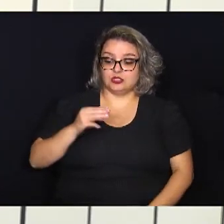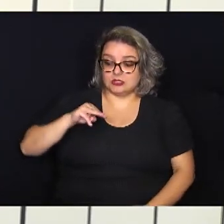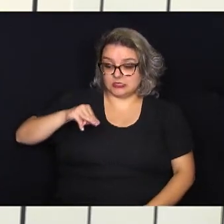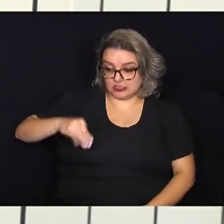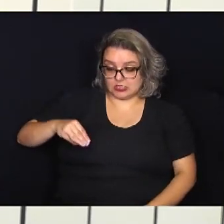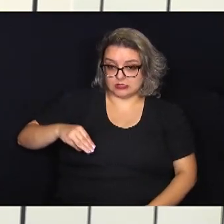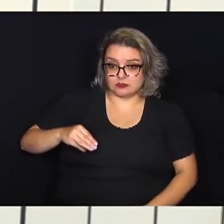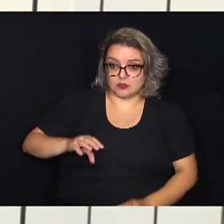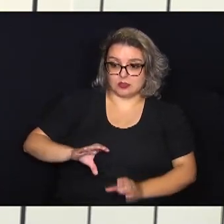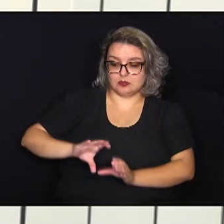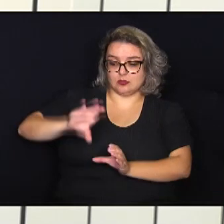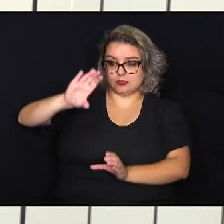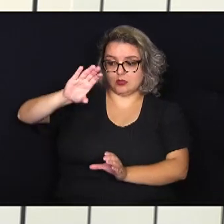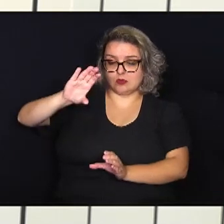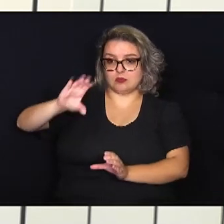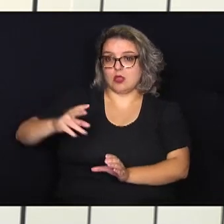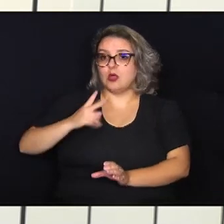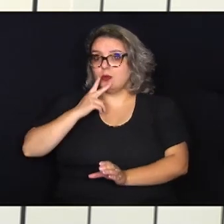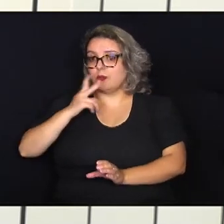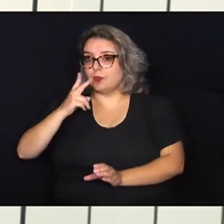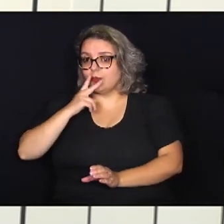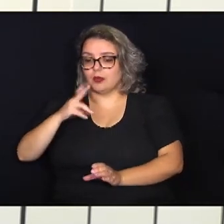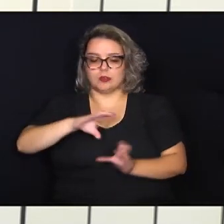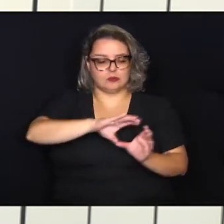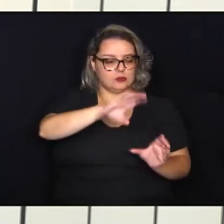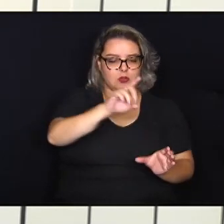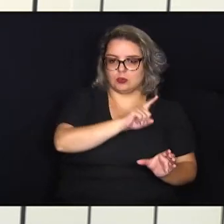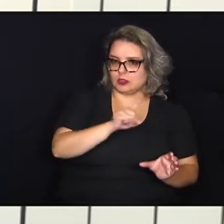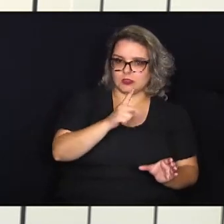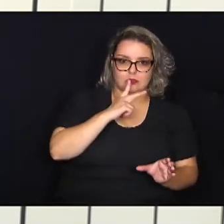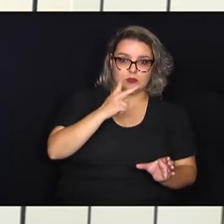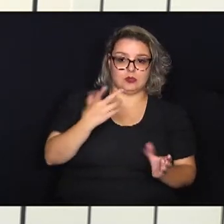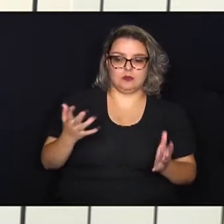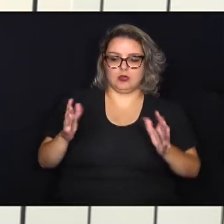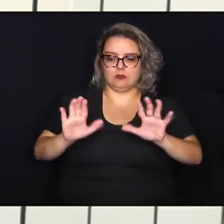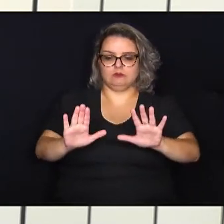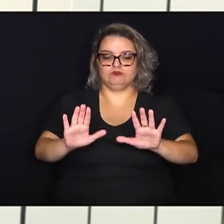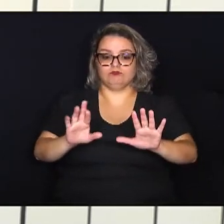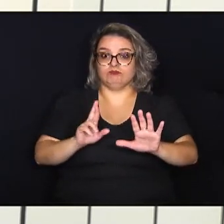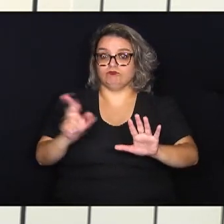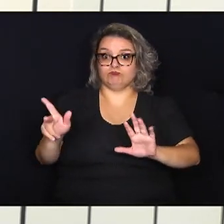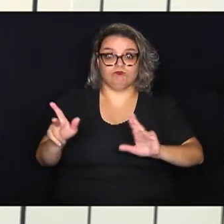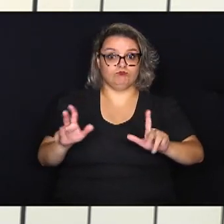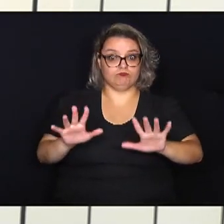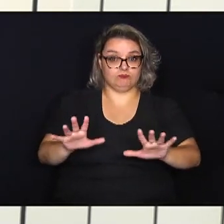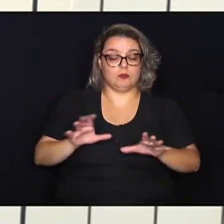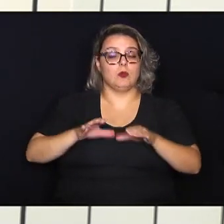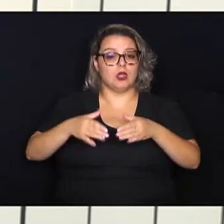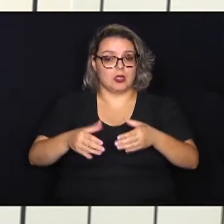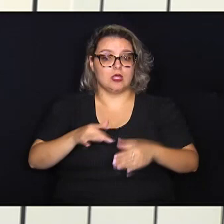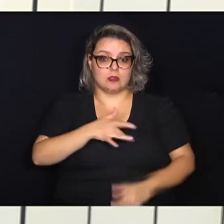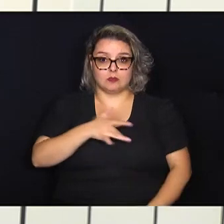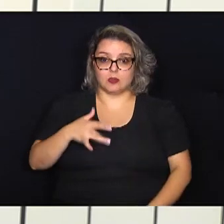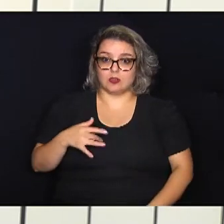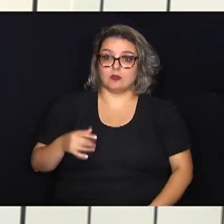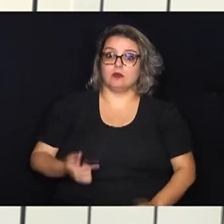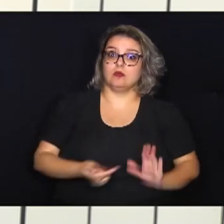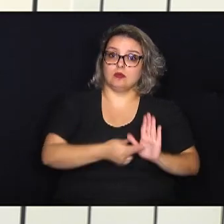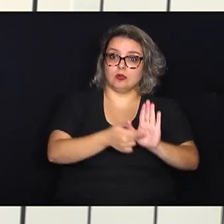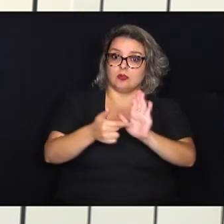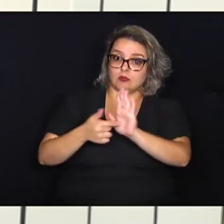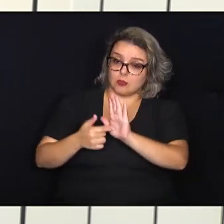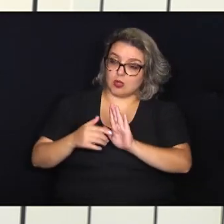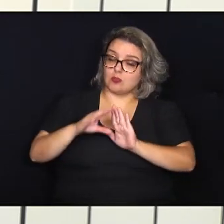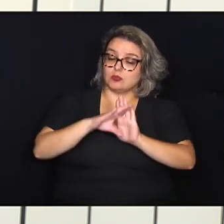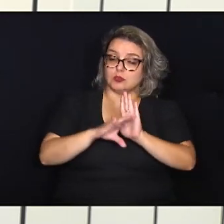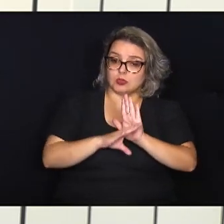um lado fumante e o outro não fumante, e junto com isso, uma equipe da Secretaria de Saúde vai expor um programa